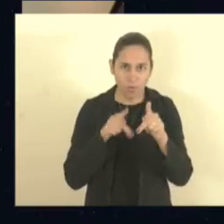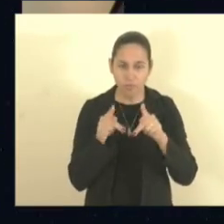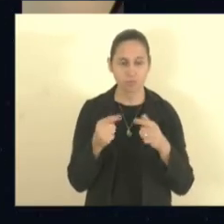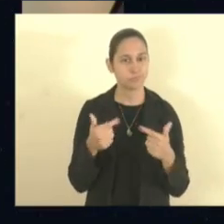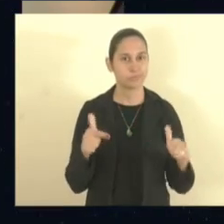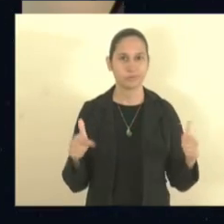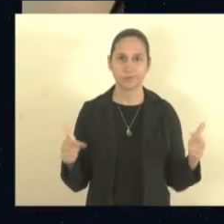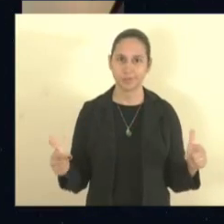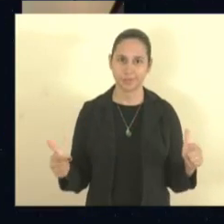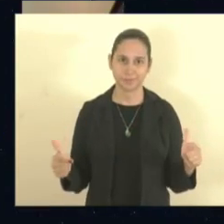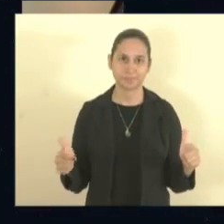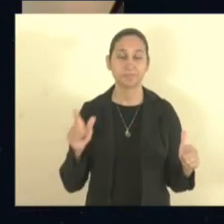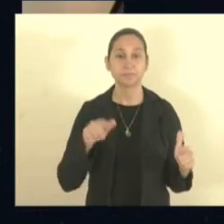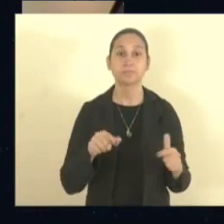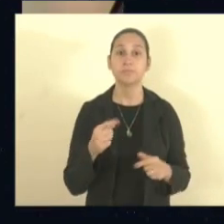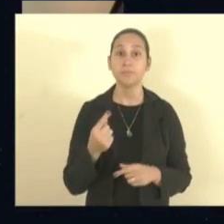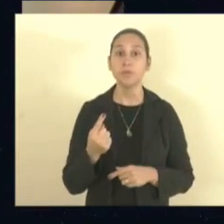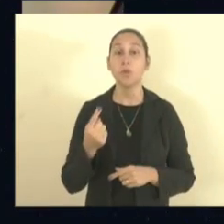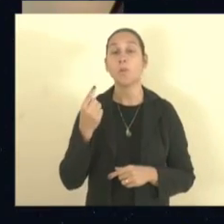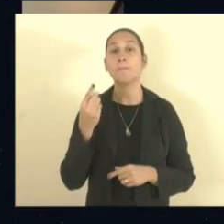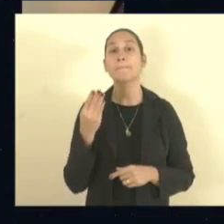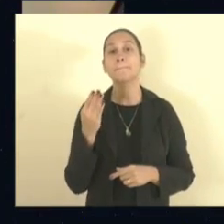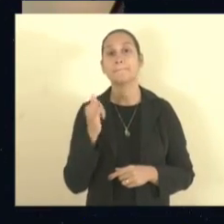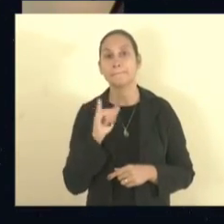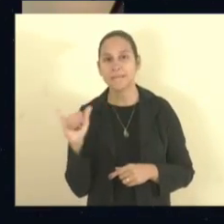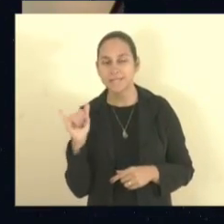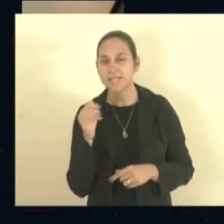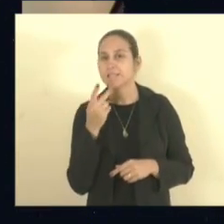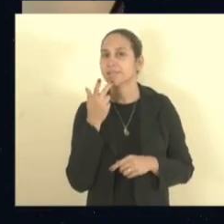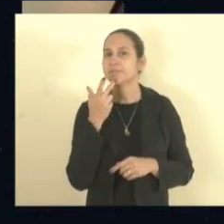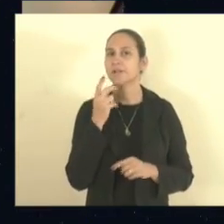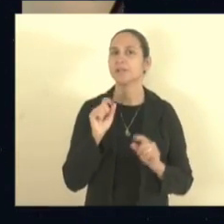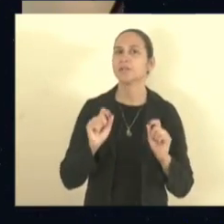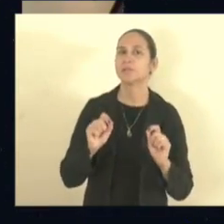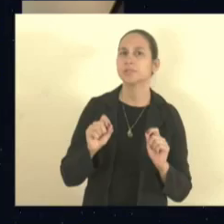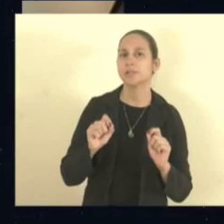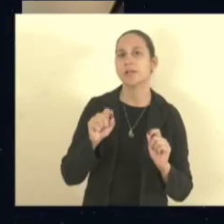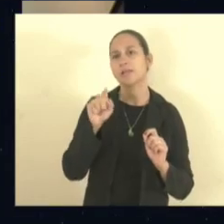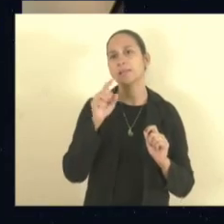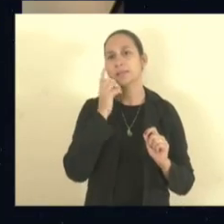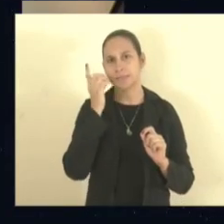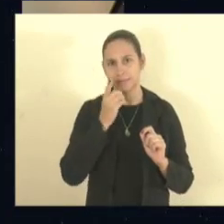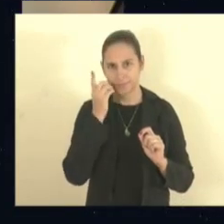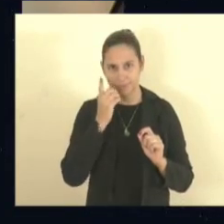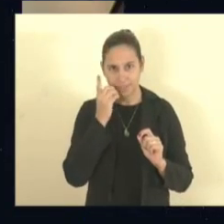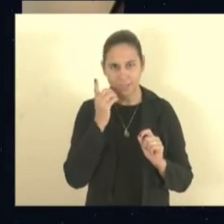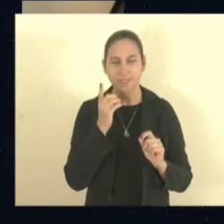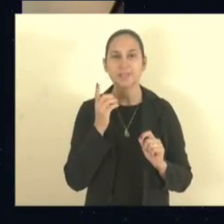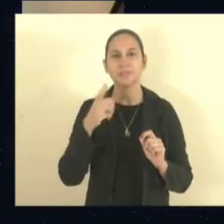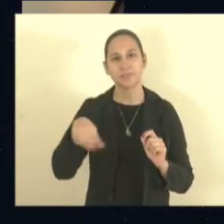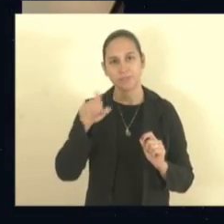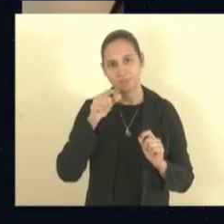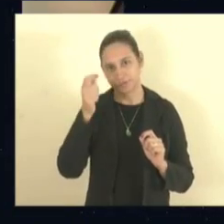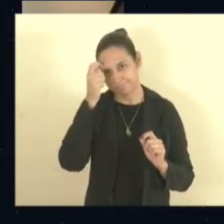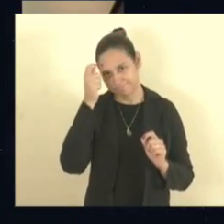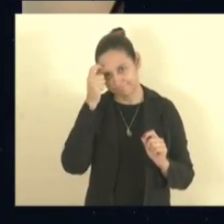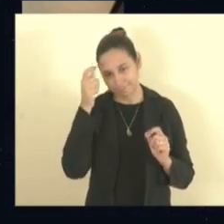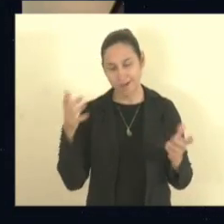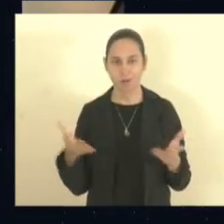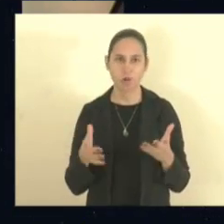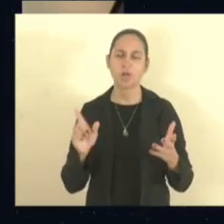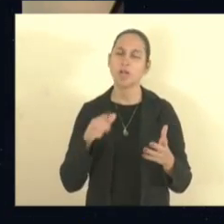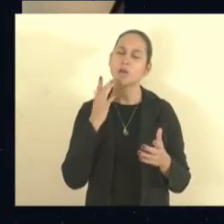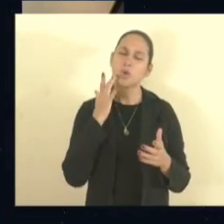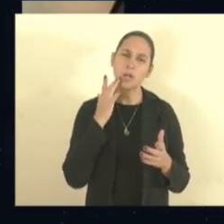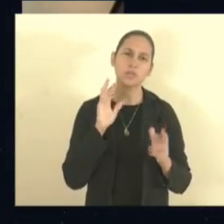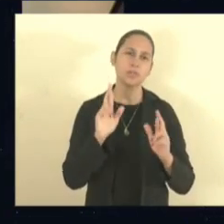de pegar R$1 bilhão e depois dizer para nós, para os deputados, depois que a gente dá a ciência. Então, eu acho que isso é um